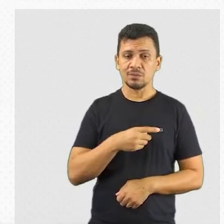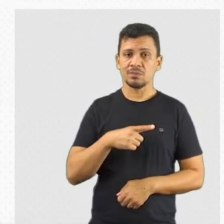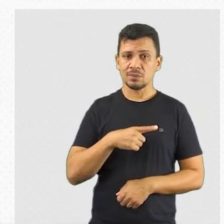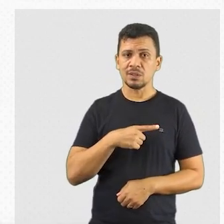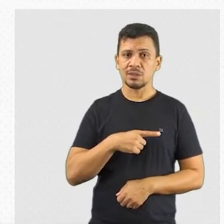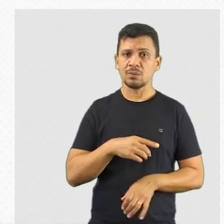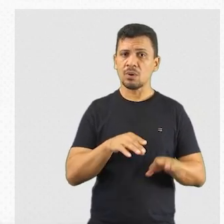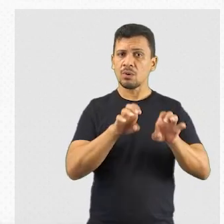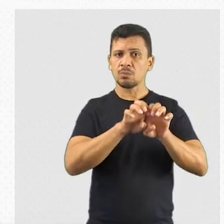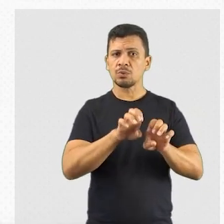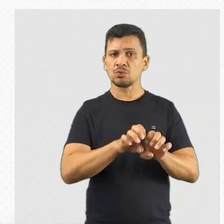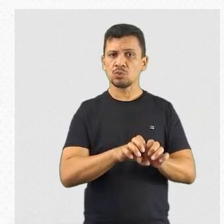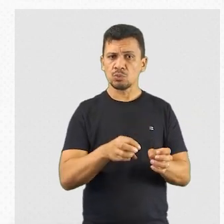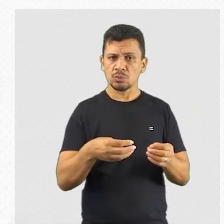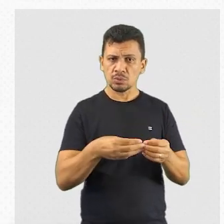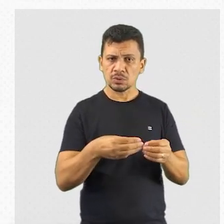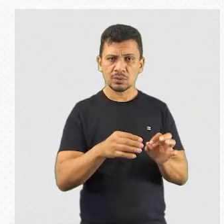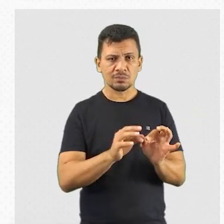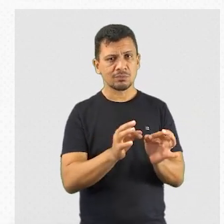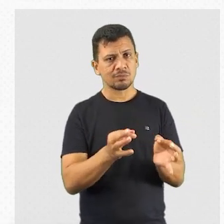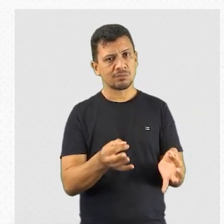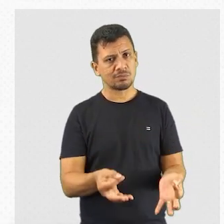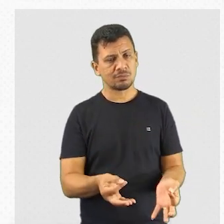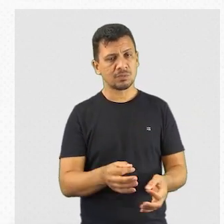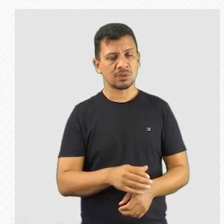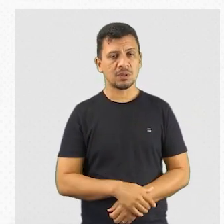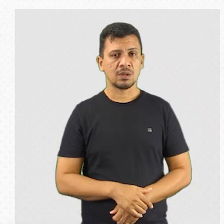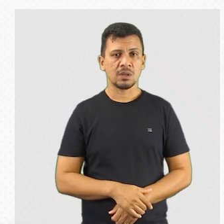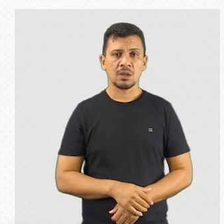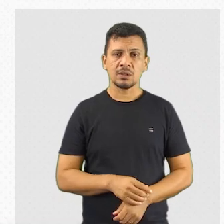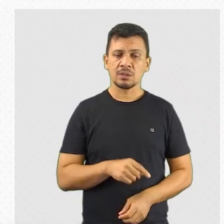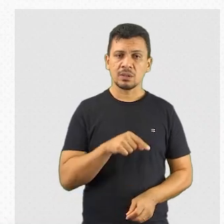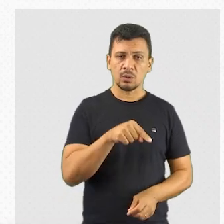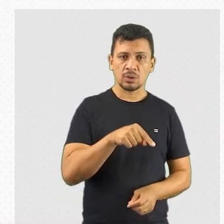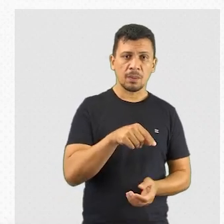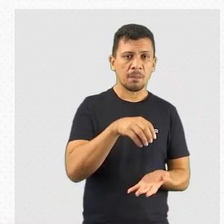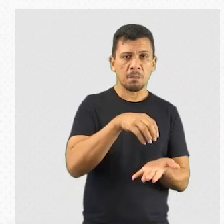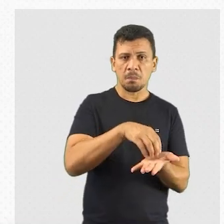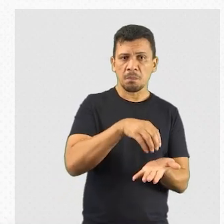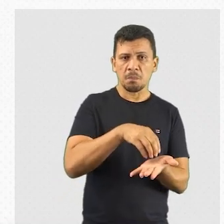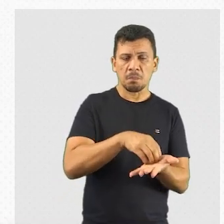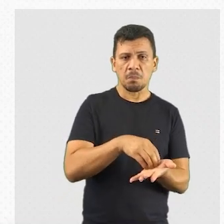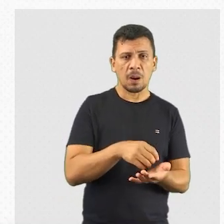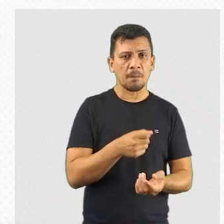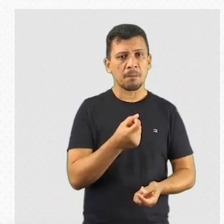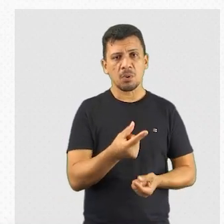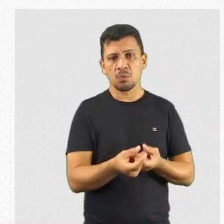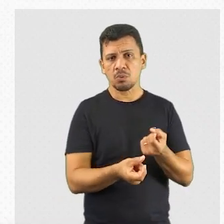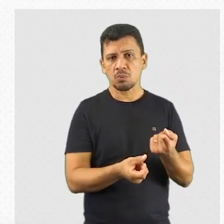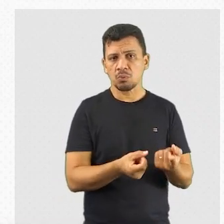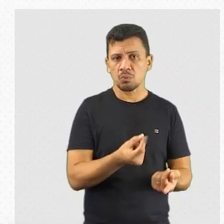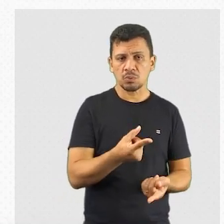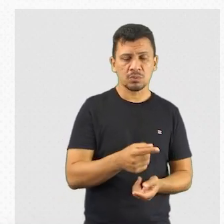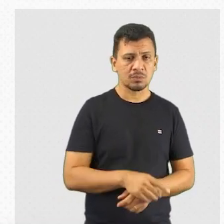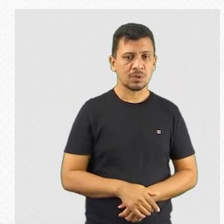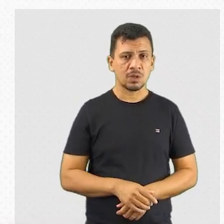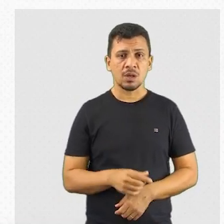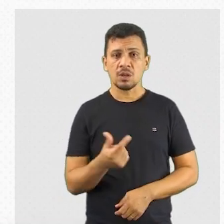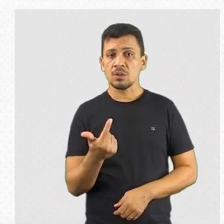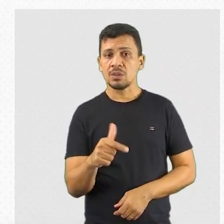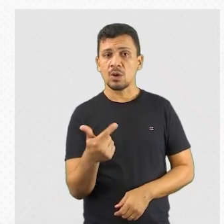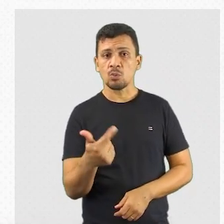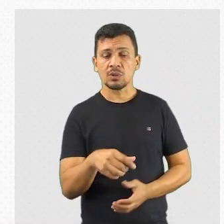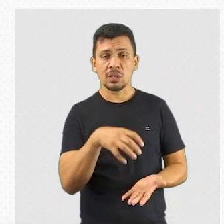possuem uma estrutura muito simples, né? Possuem poucas organelas, ribossomos, não possuem um núcleo, né, que